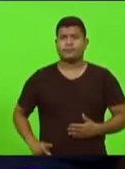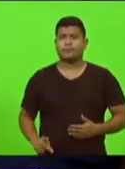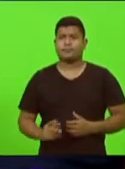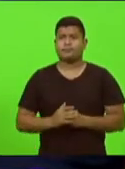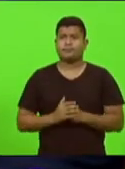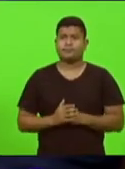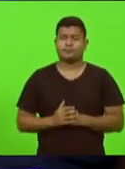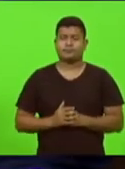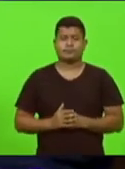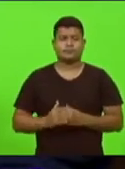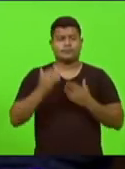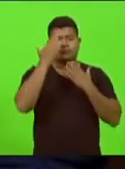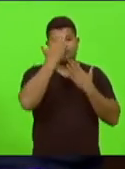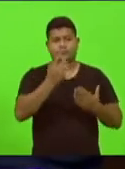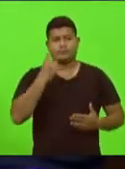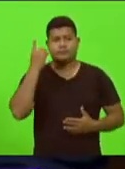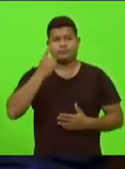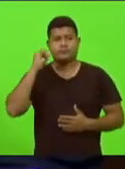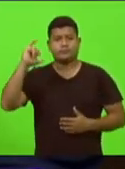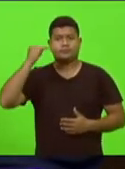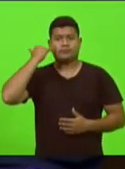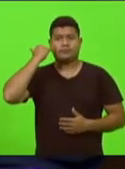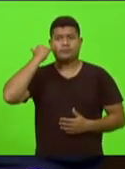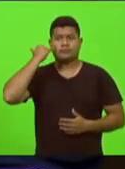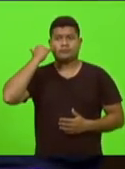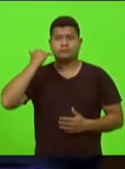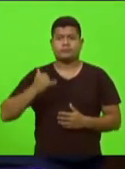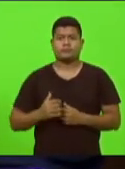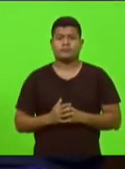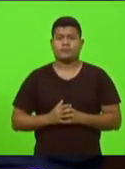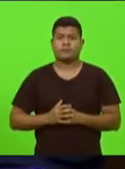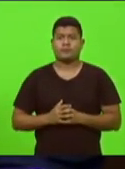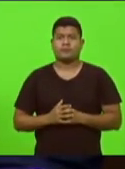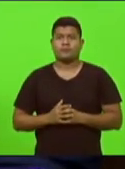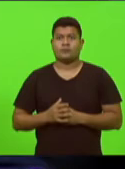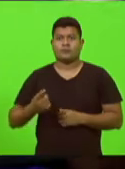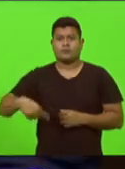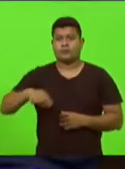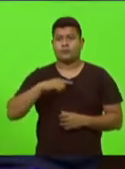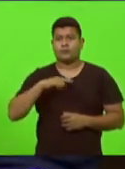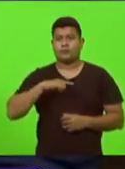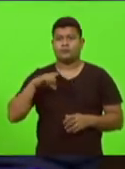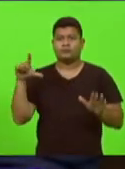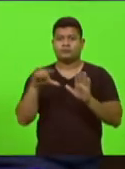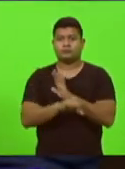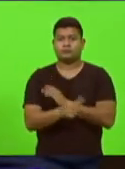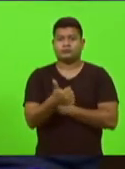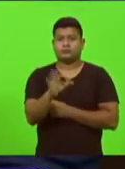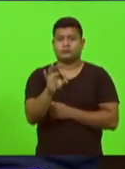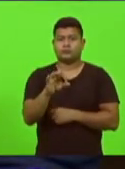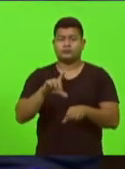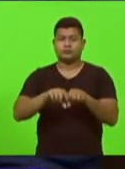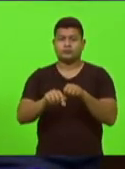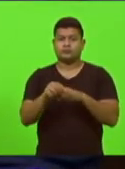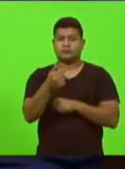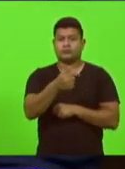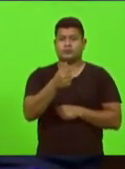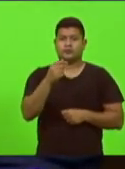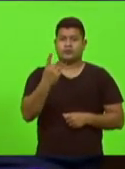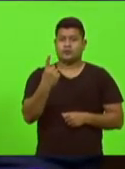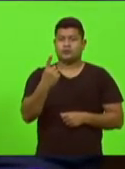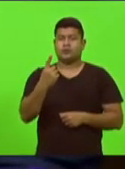Obrigado, deputado Jessé Lopes. Nos termos do inciso 10º do artigo 71